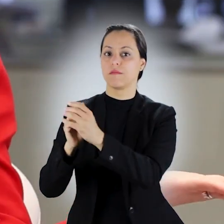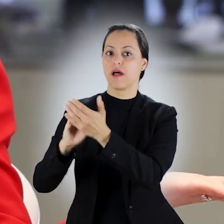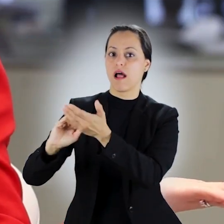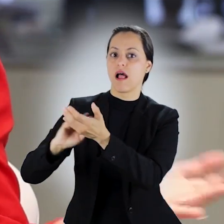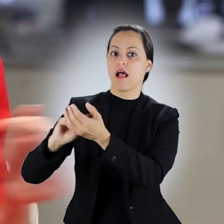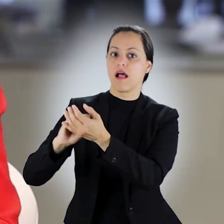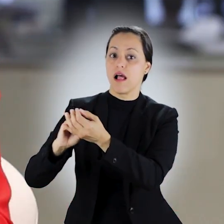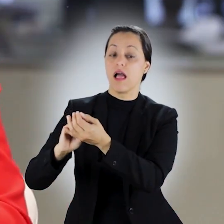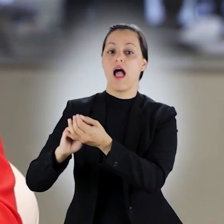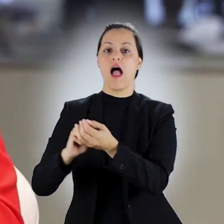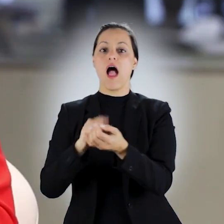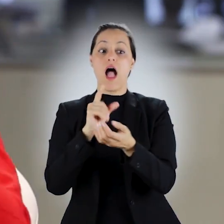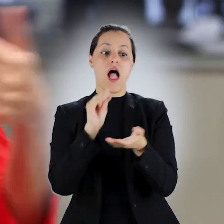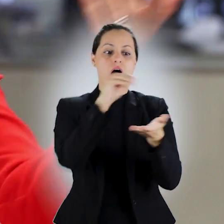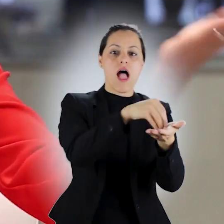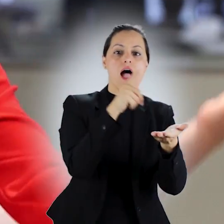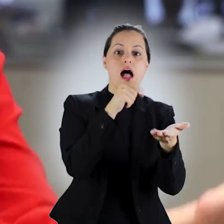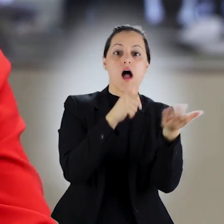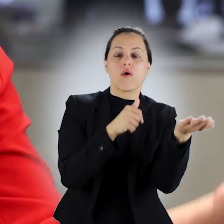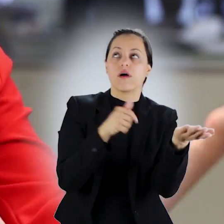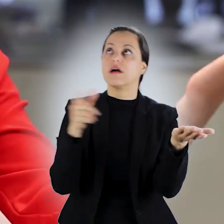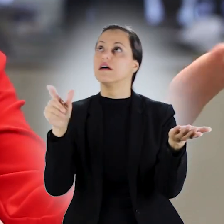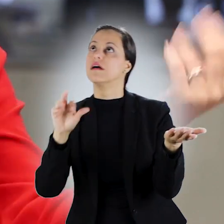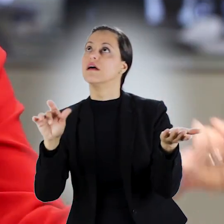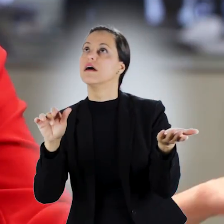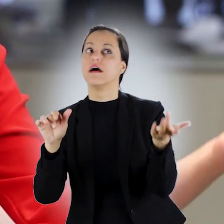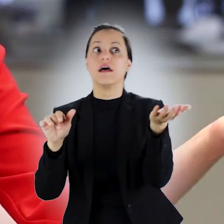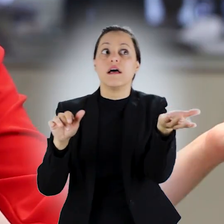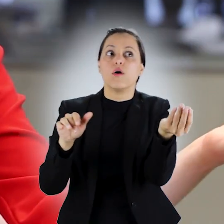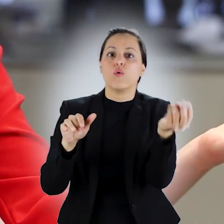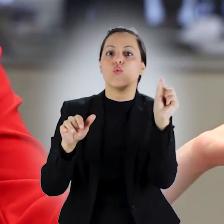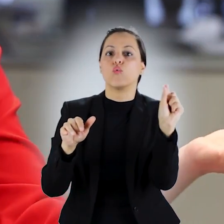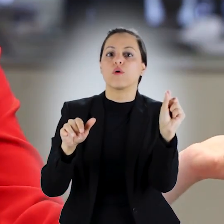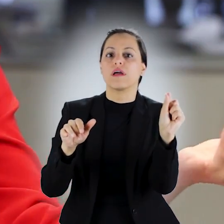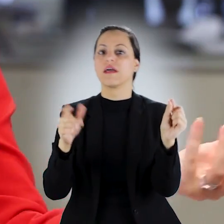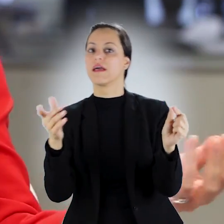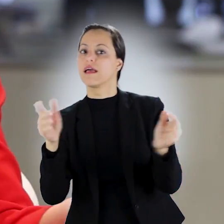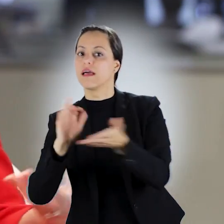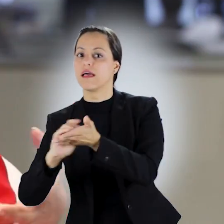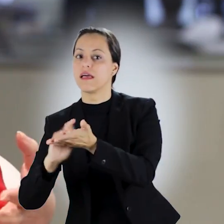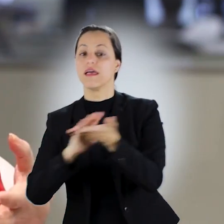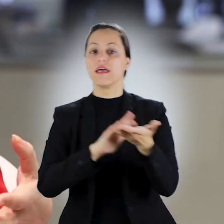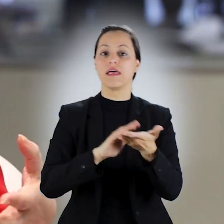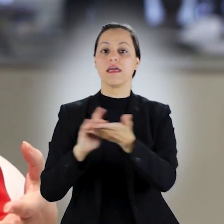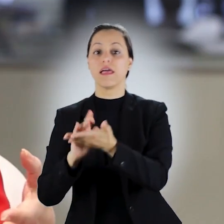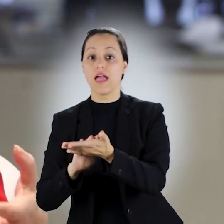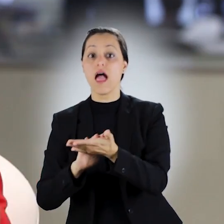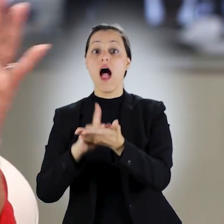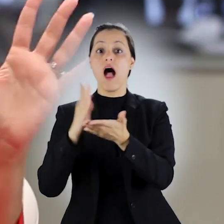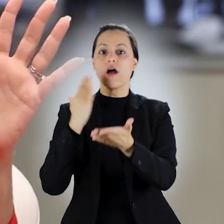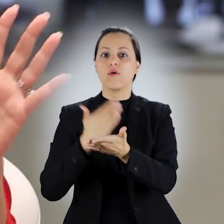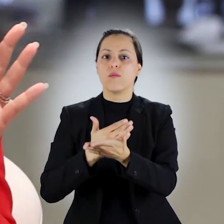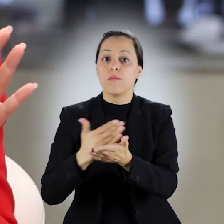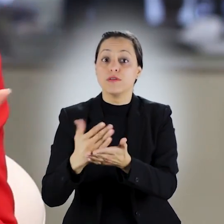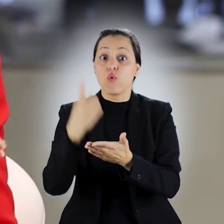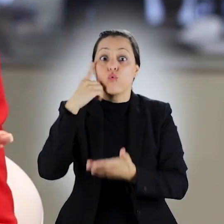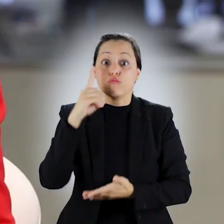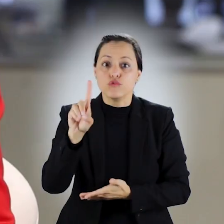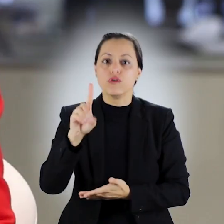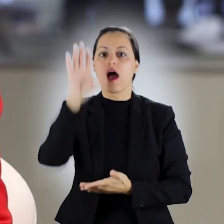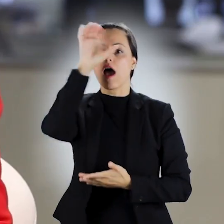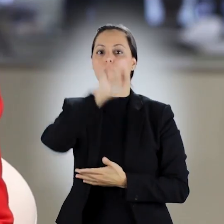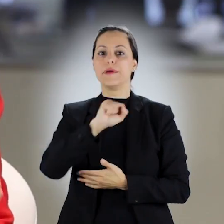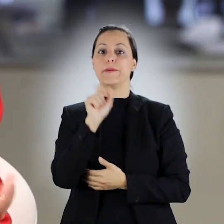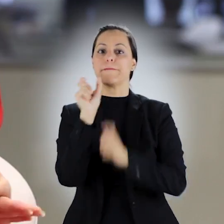mão ela põe um objeto. Então soletrava água e punha água na mão da Helen Keller e por aí em diante. Em um dia só, dizem que a Helen